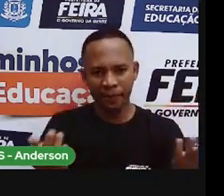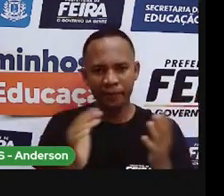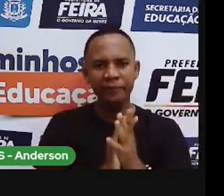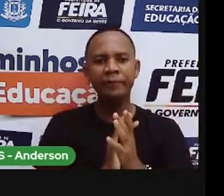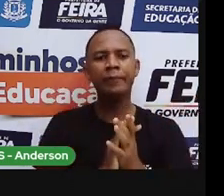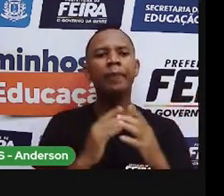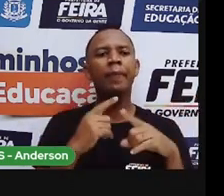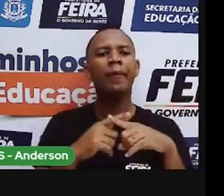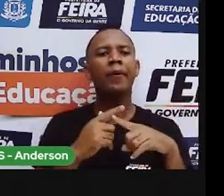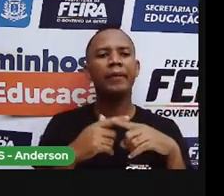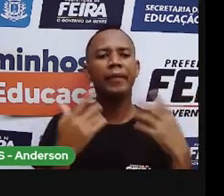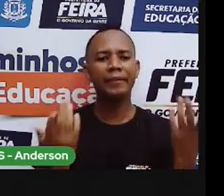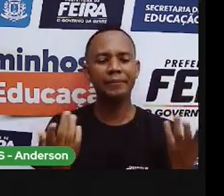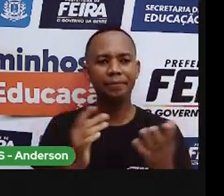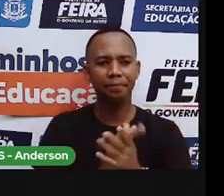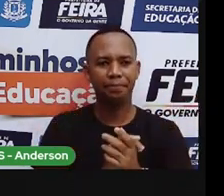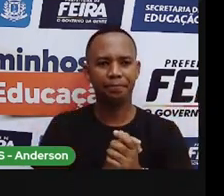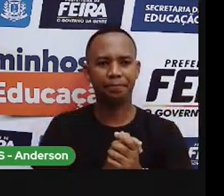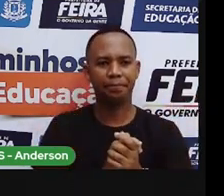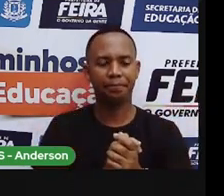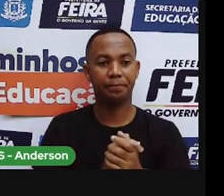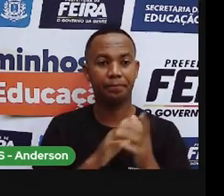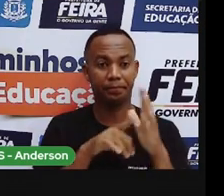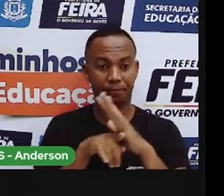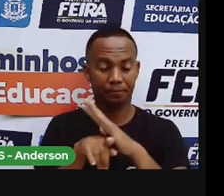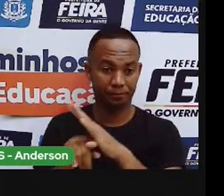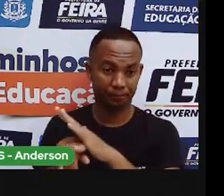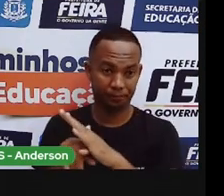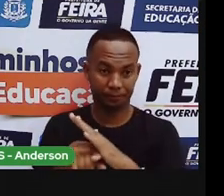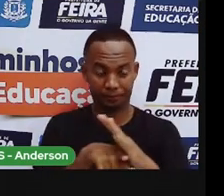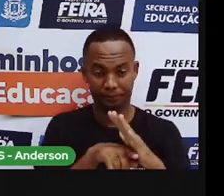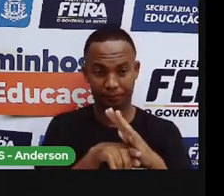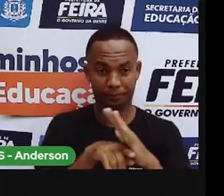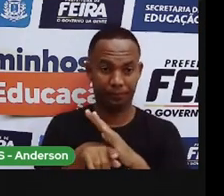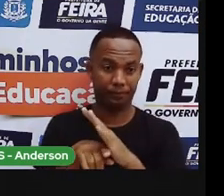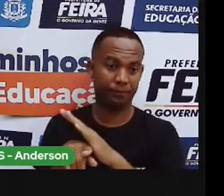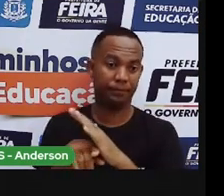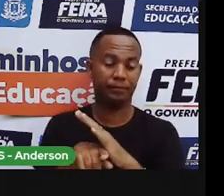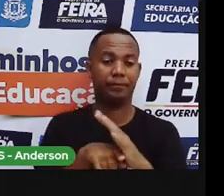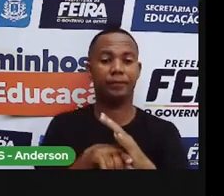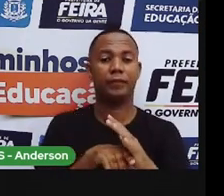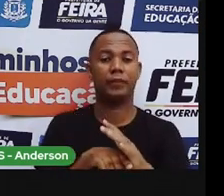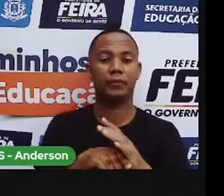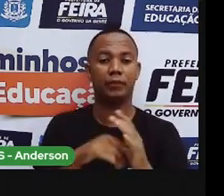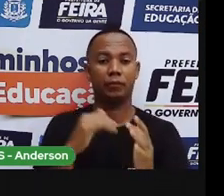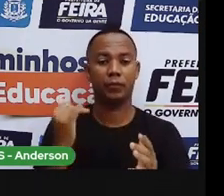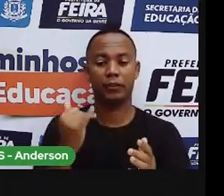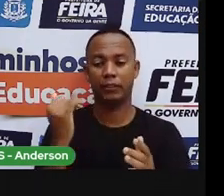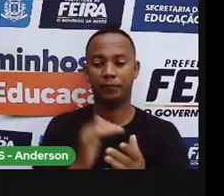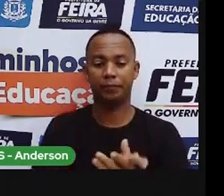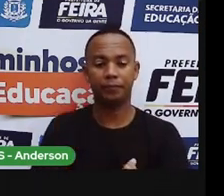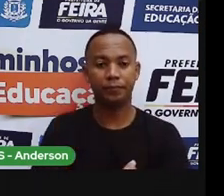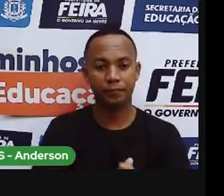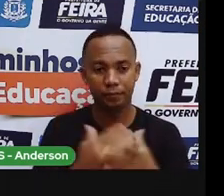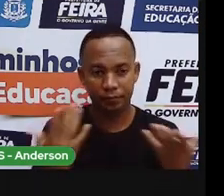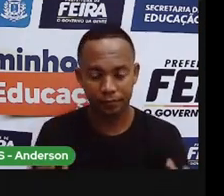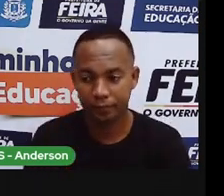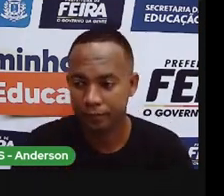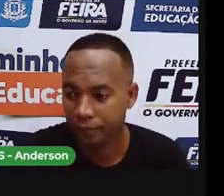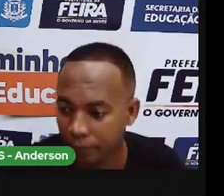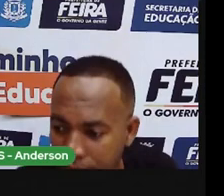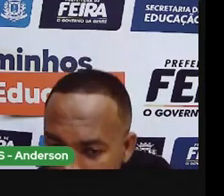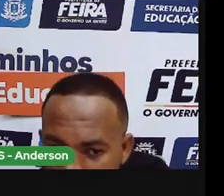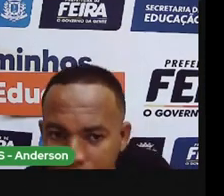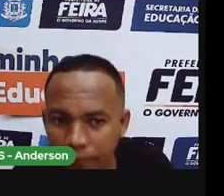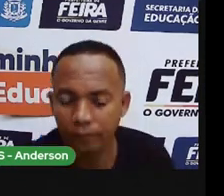quê? Pronto. Essa é uma das atividades para vocês, né? E aí, agora, vocês